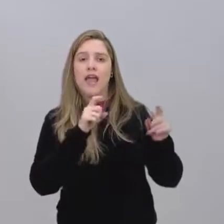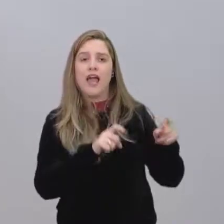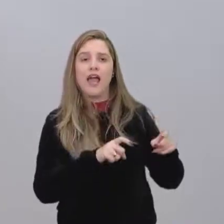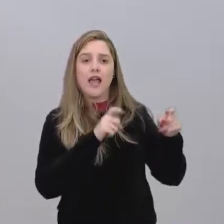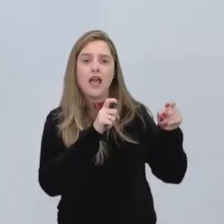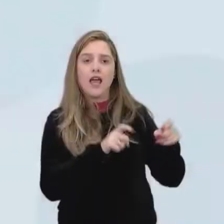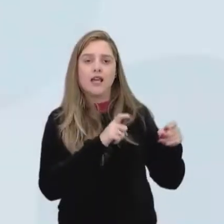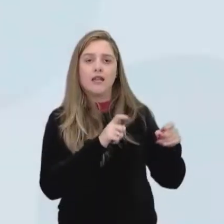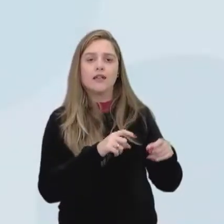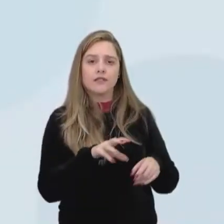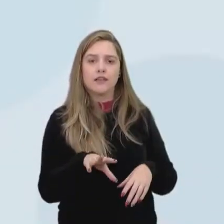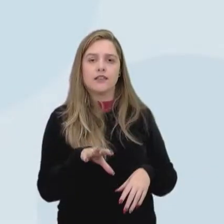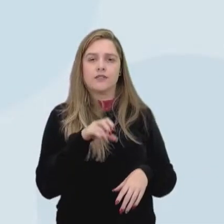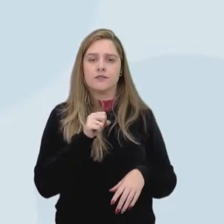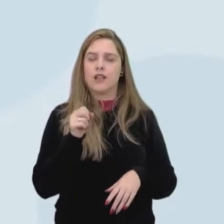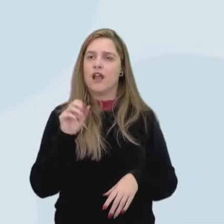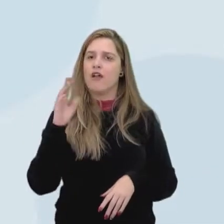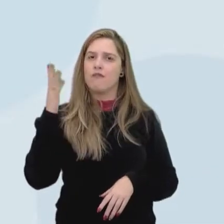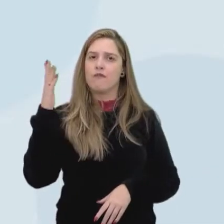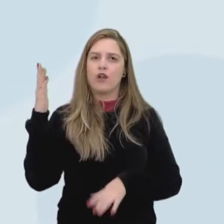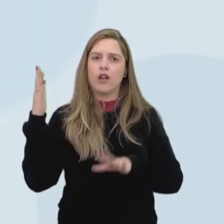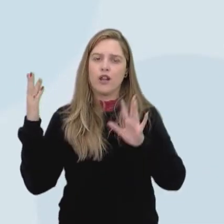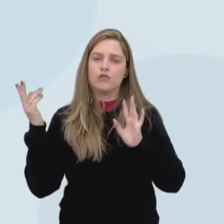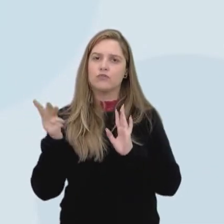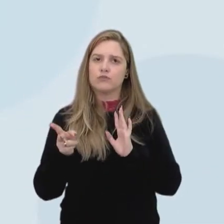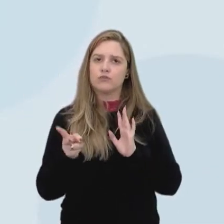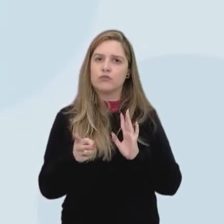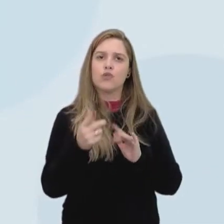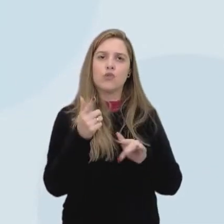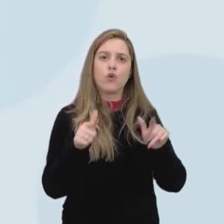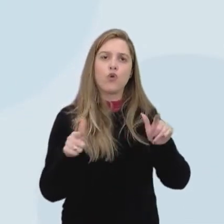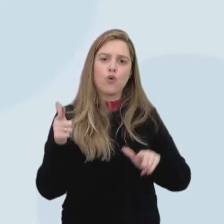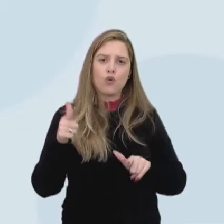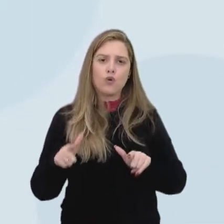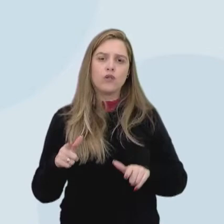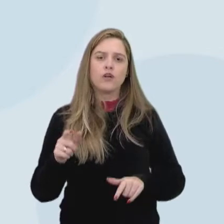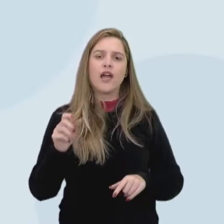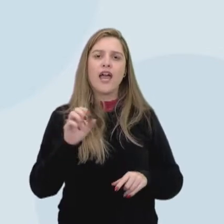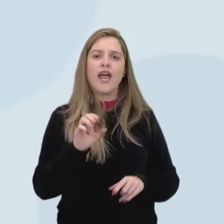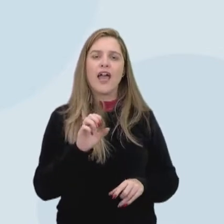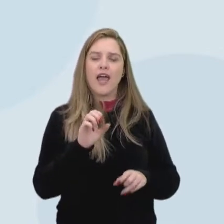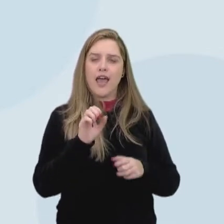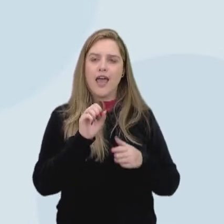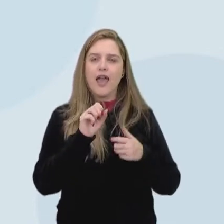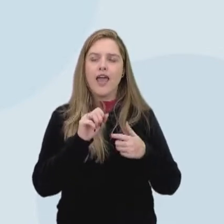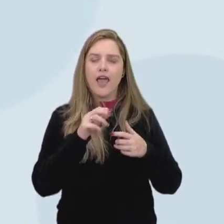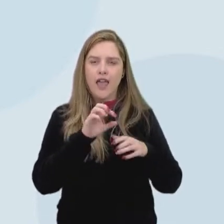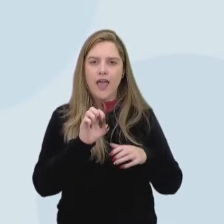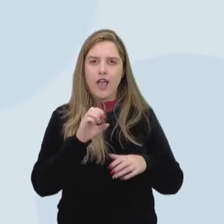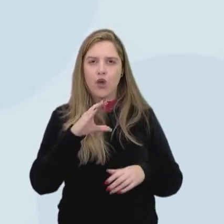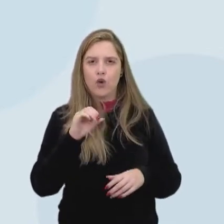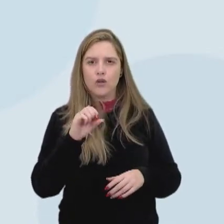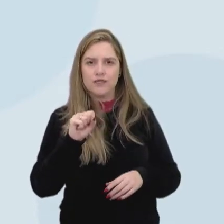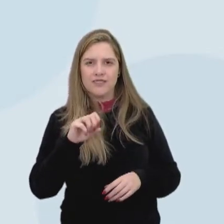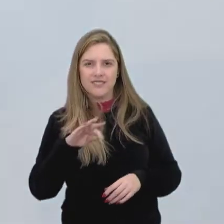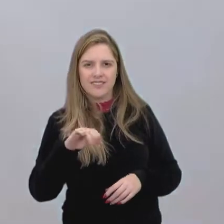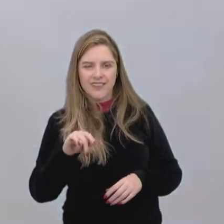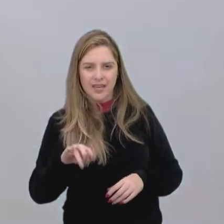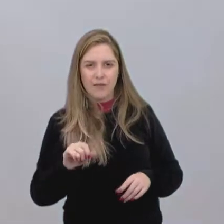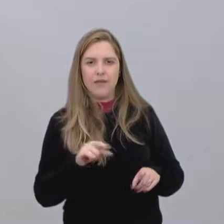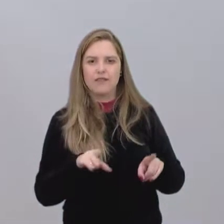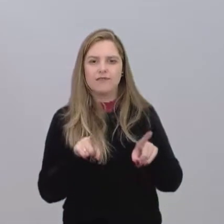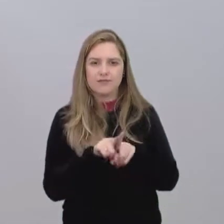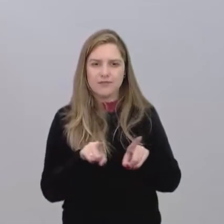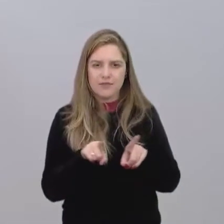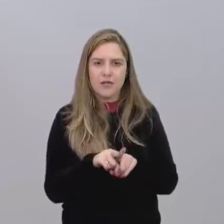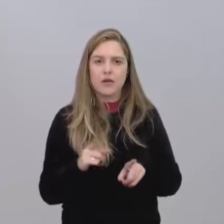seriam florestas nativas ou ainda outros ecossistemas. Florestas nativas, muitas vezes também